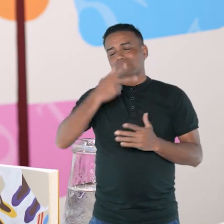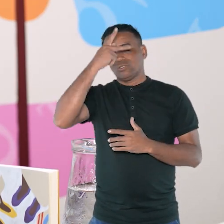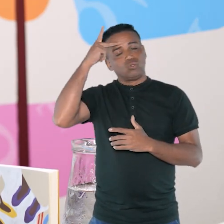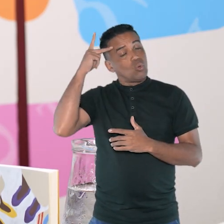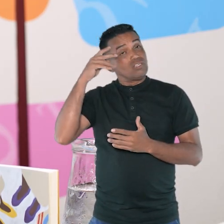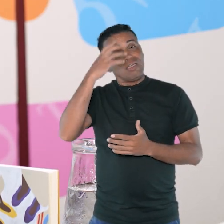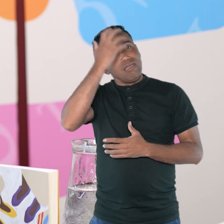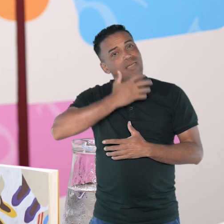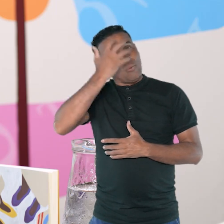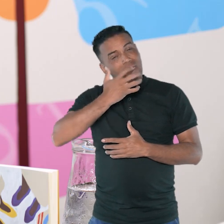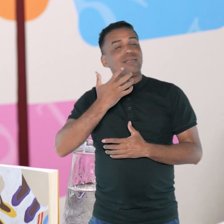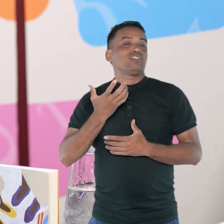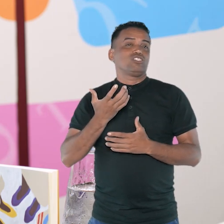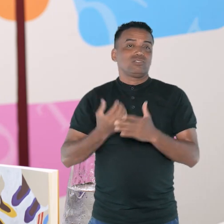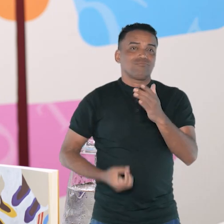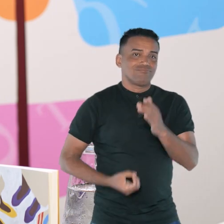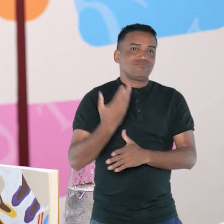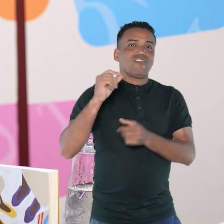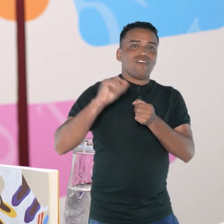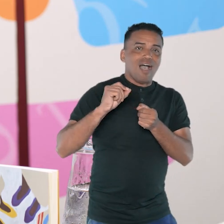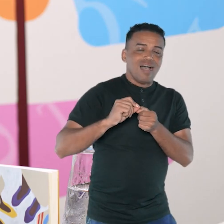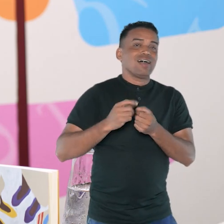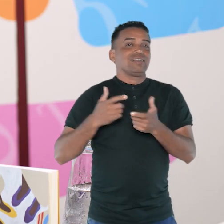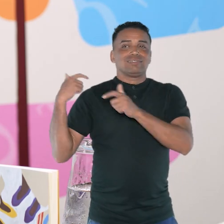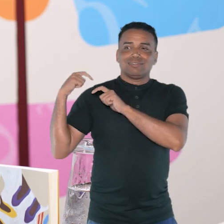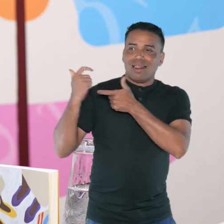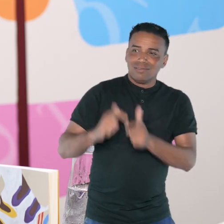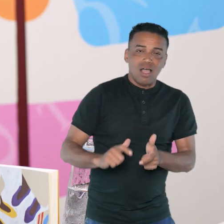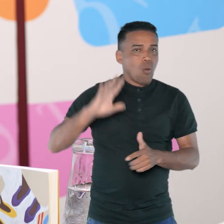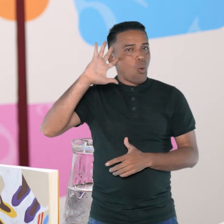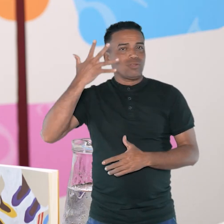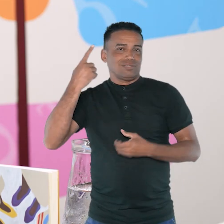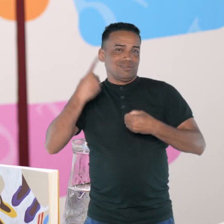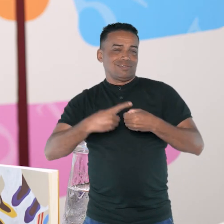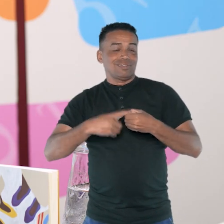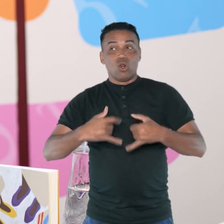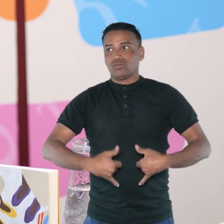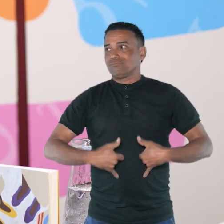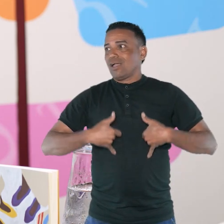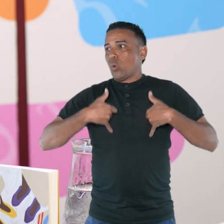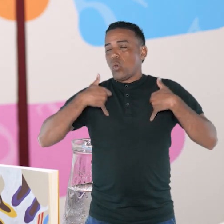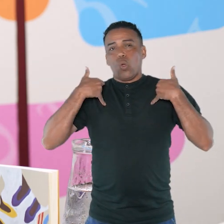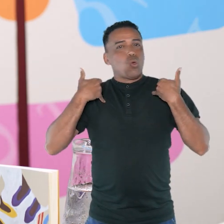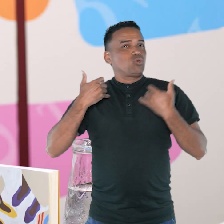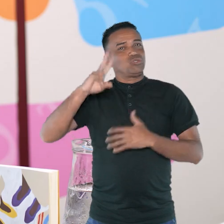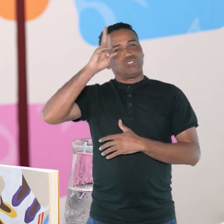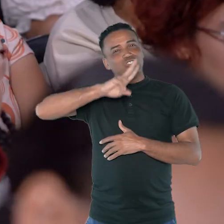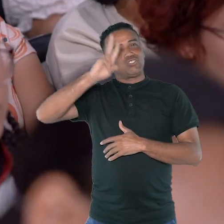realmente constroem essa cidade, que marca essa tradição. Então é muito legal isso. A gente é muito orgulhoso dessa história do